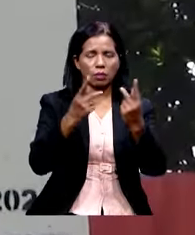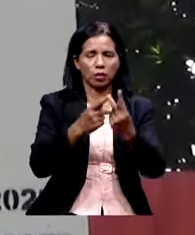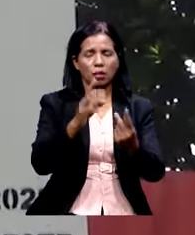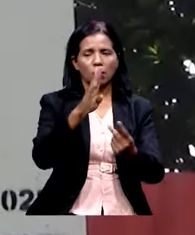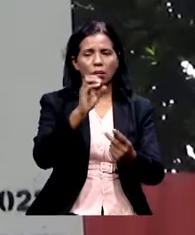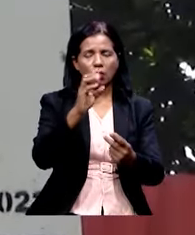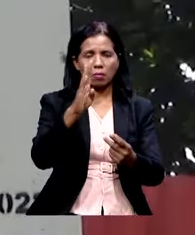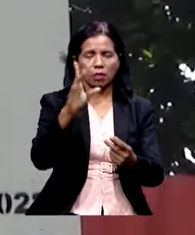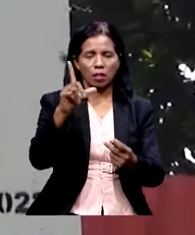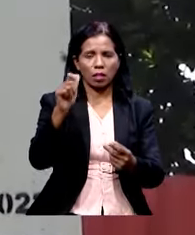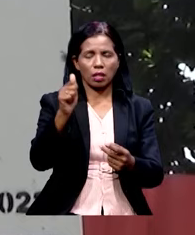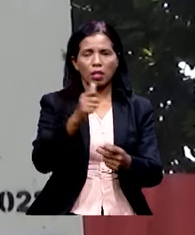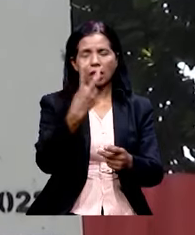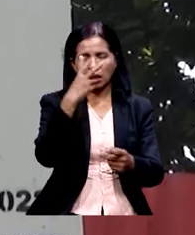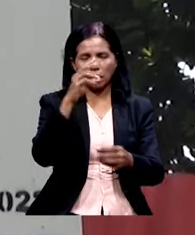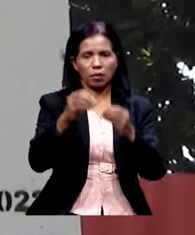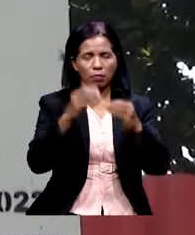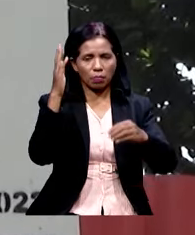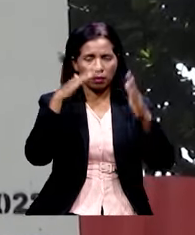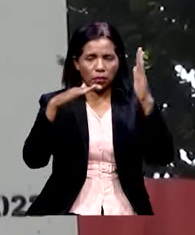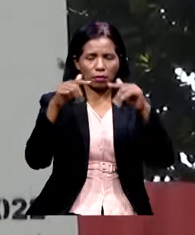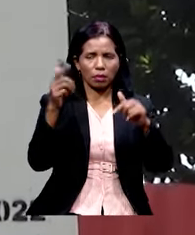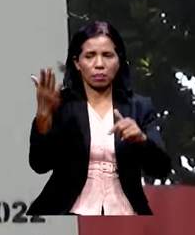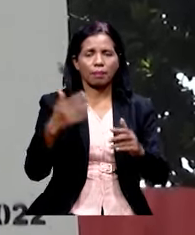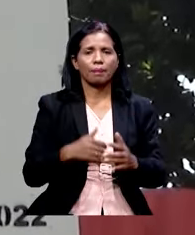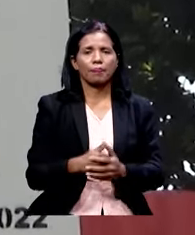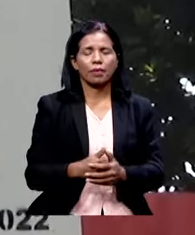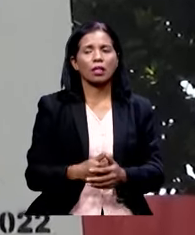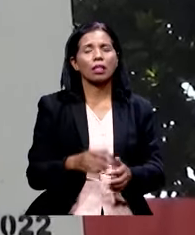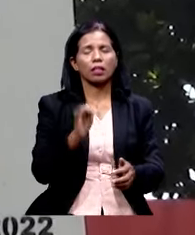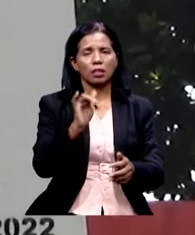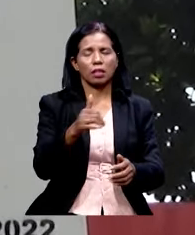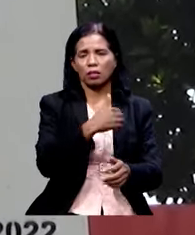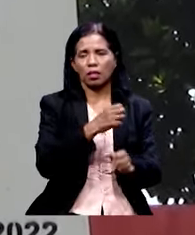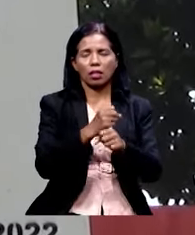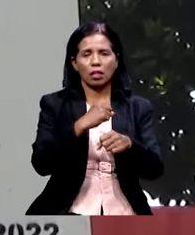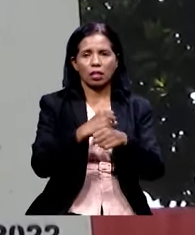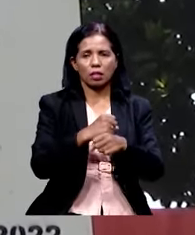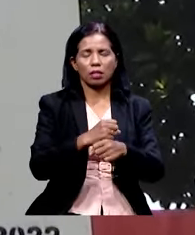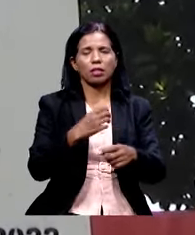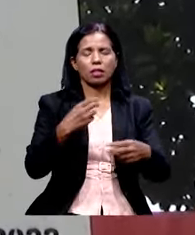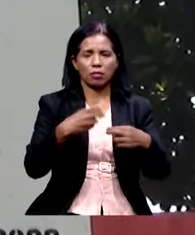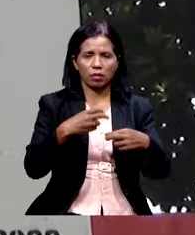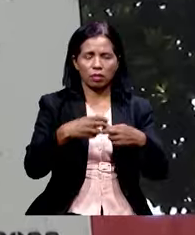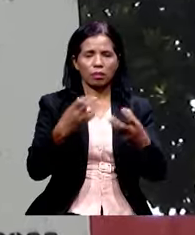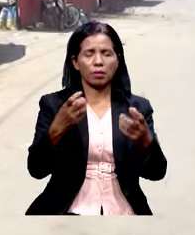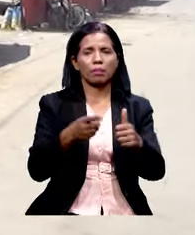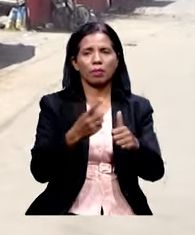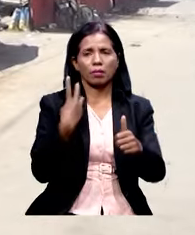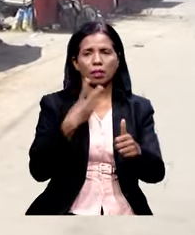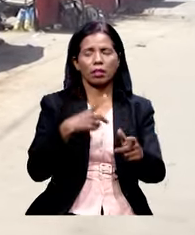pode solucionar o problema, refere. Ah, sim, senhor, se dá o finalizado, não tem nenhum obstáculo. Primeiro, o